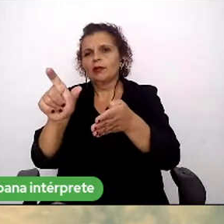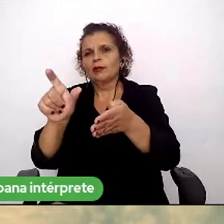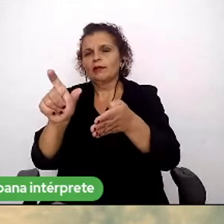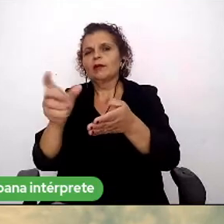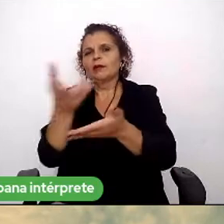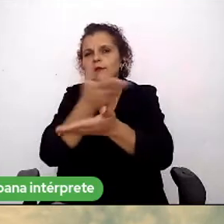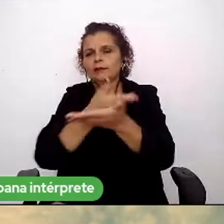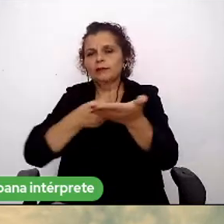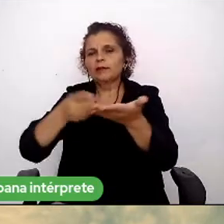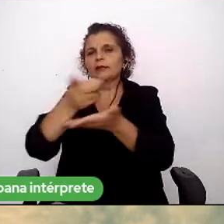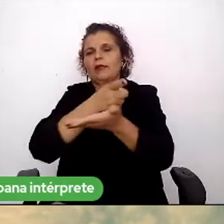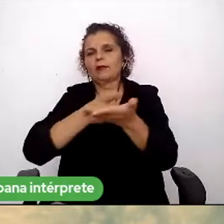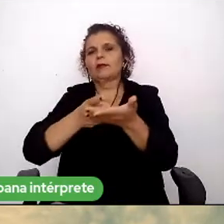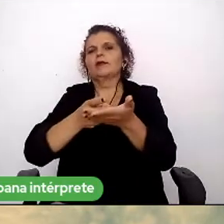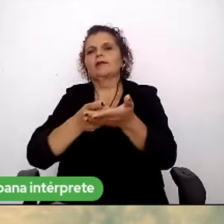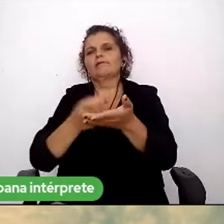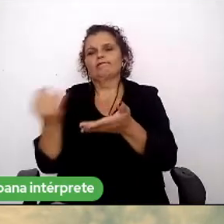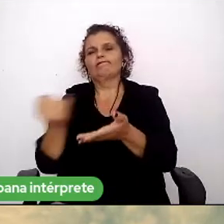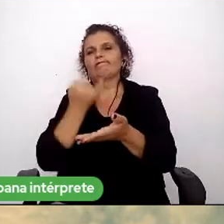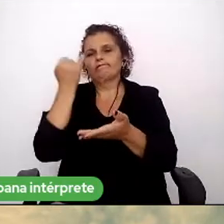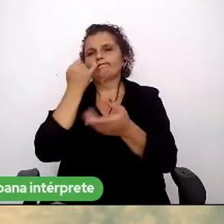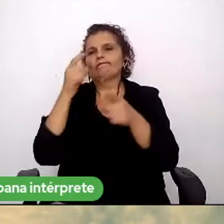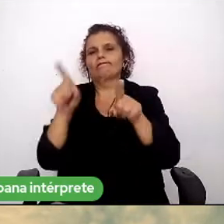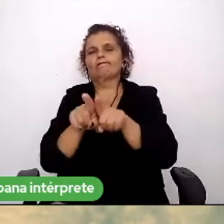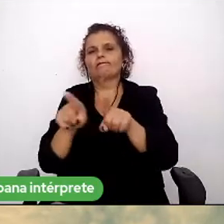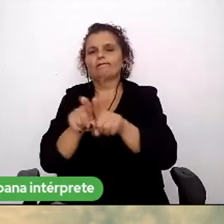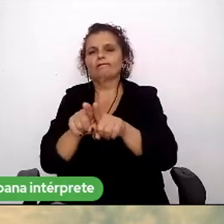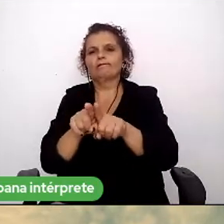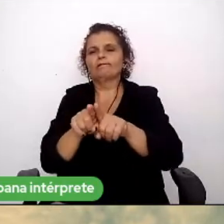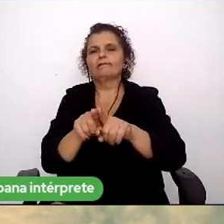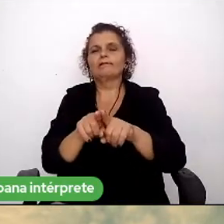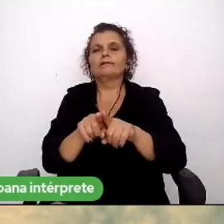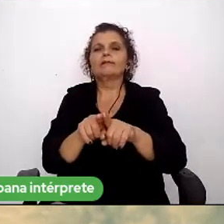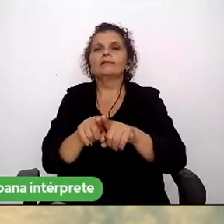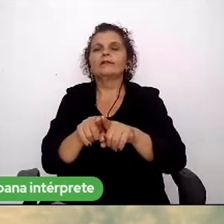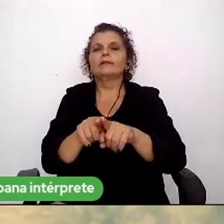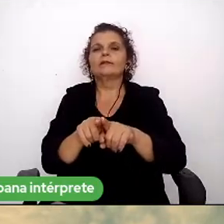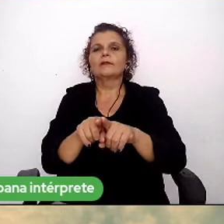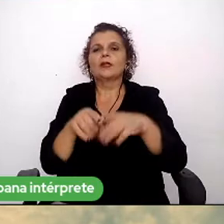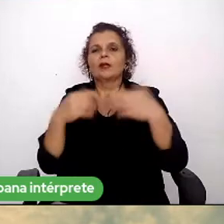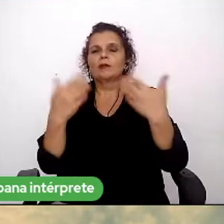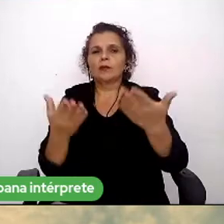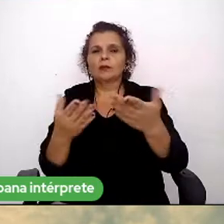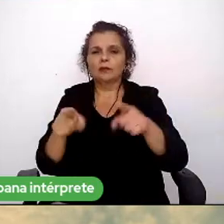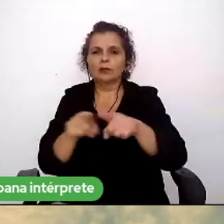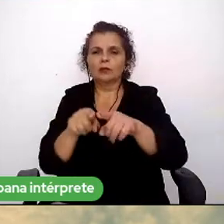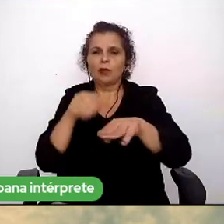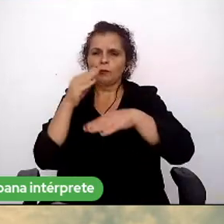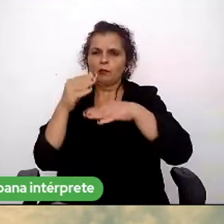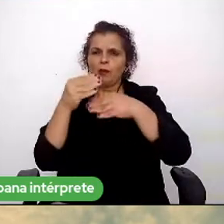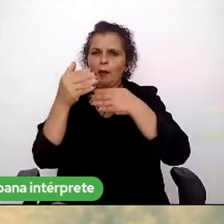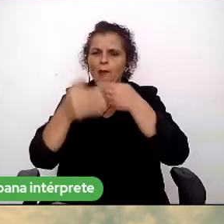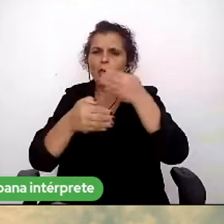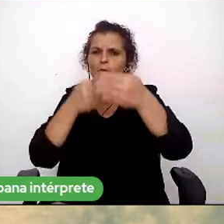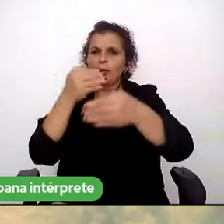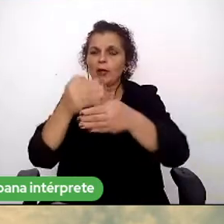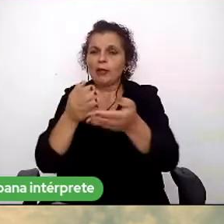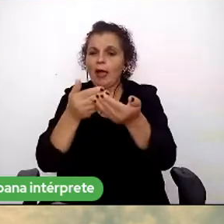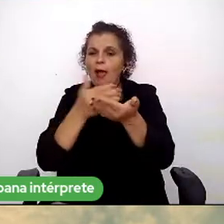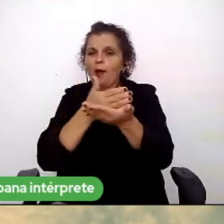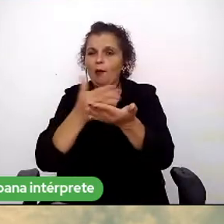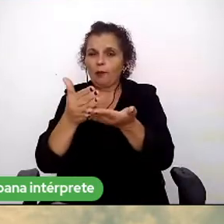thinking do workshop de Lean Inception que a gente está falando. A gente tem etapas de abertura, né,